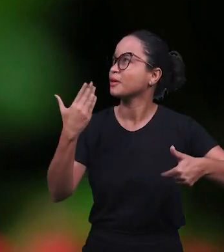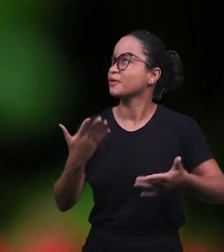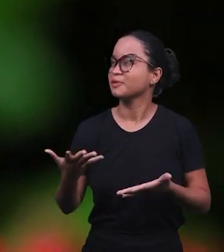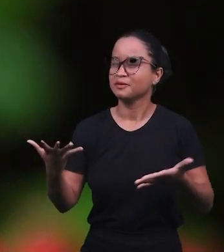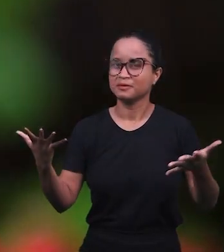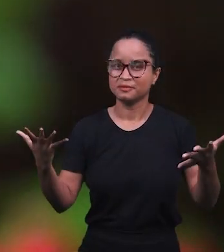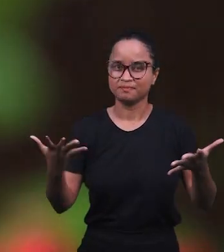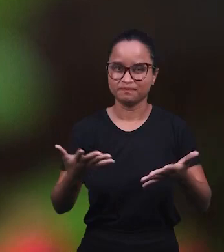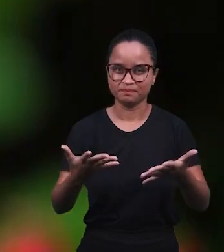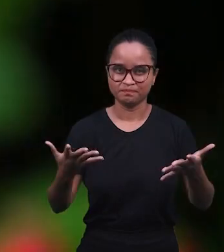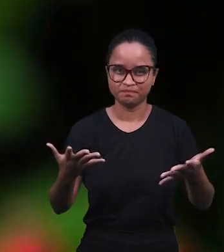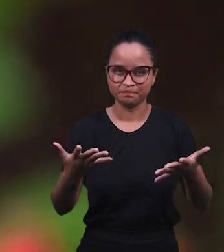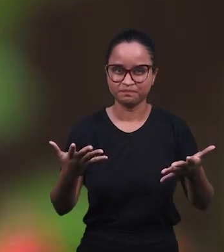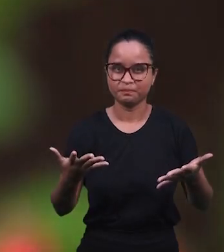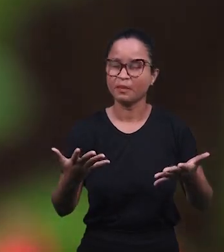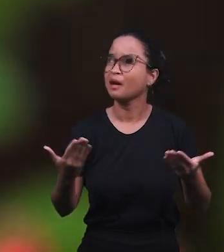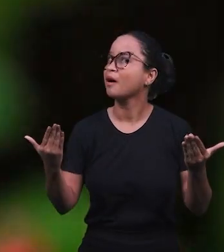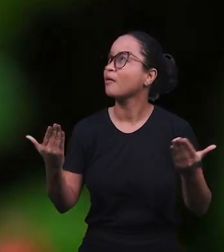sobre mim,